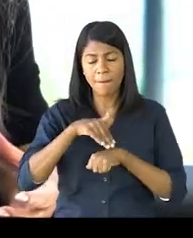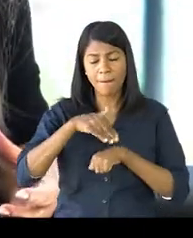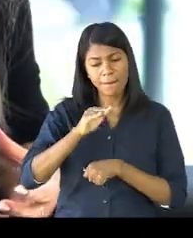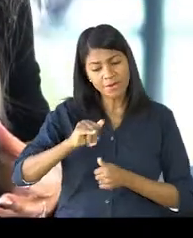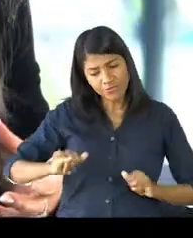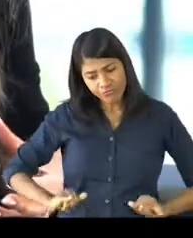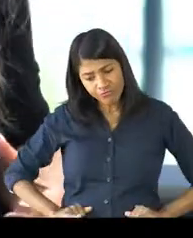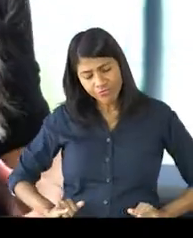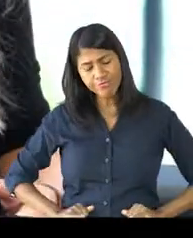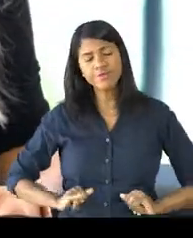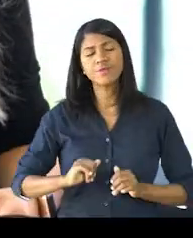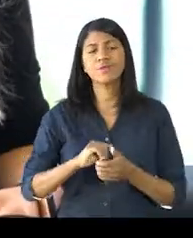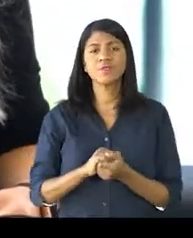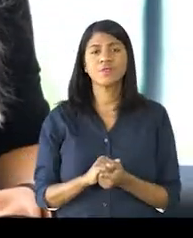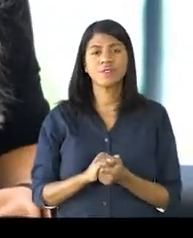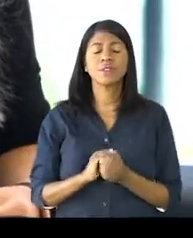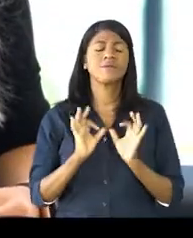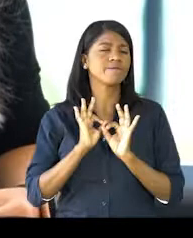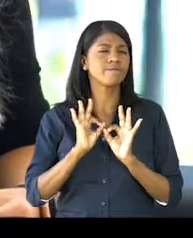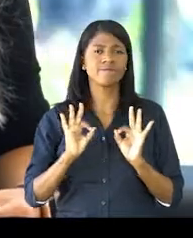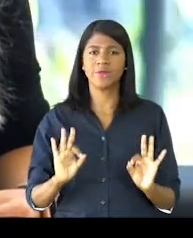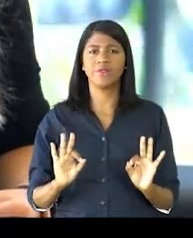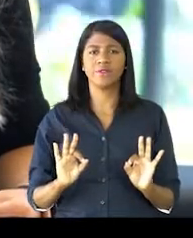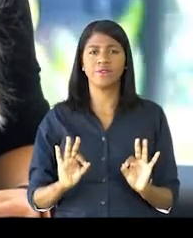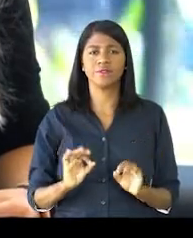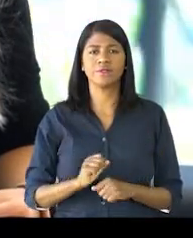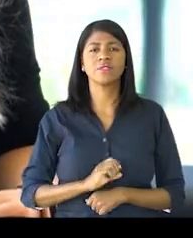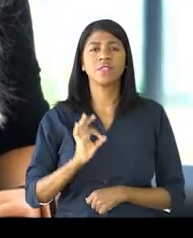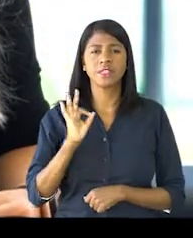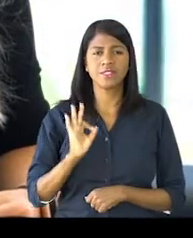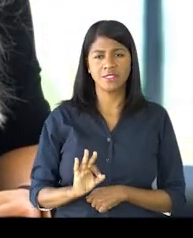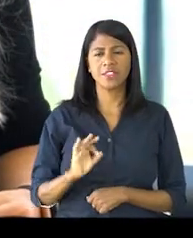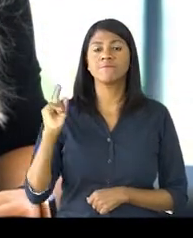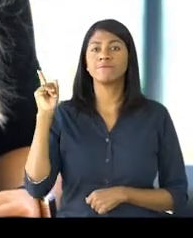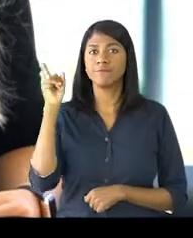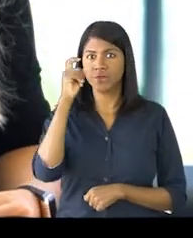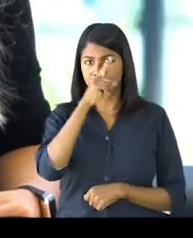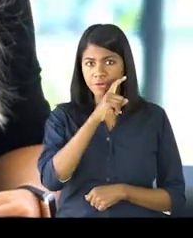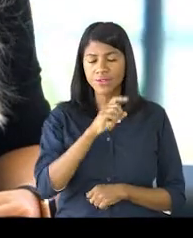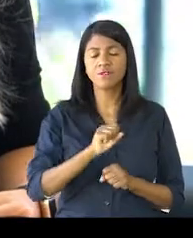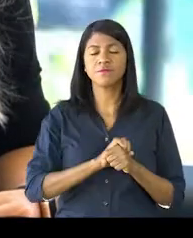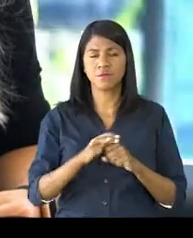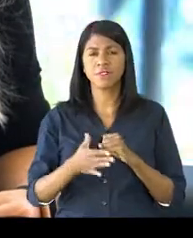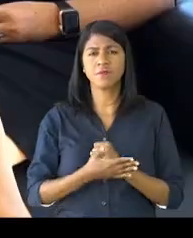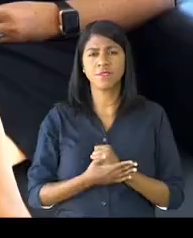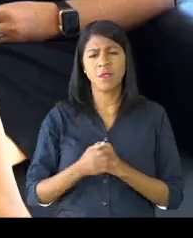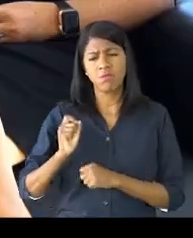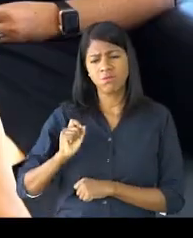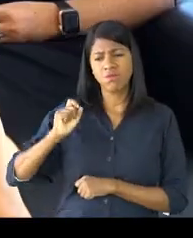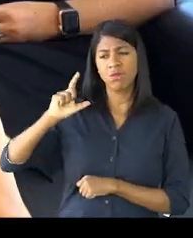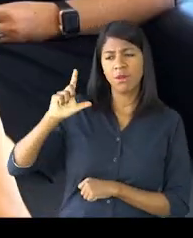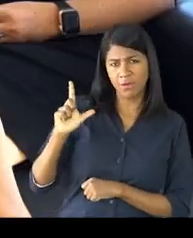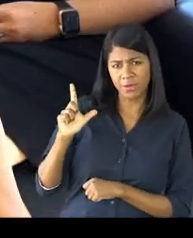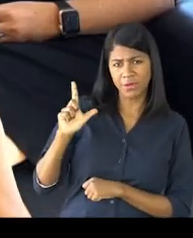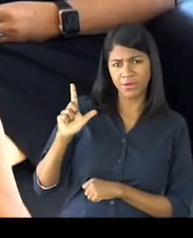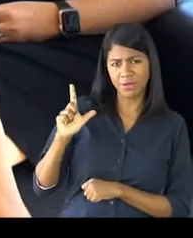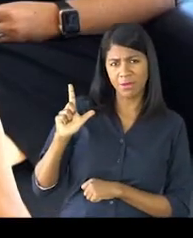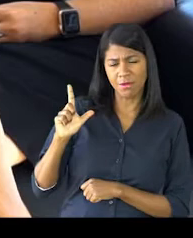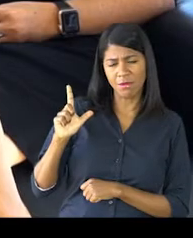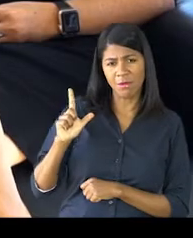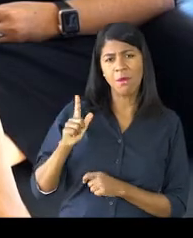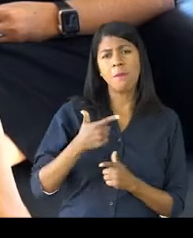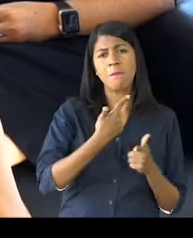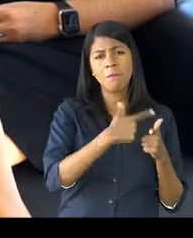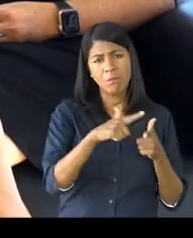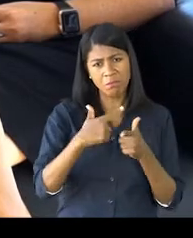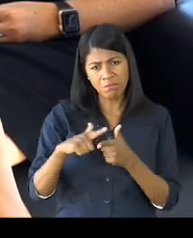acolher as mulheres em situação de vulnerabilidade. Perfeito. Então, é desafiador e a pandemia